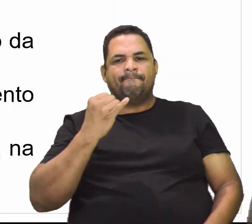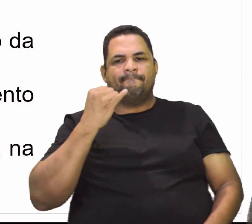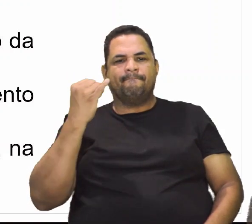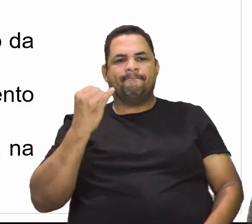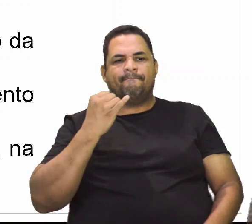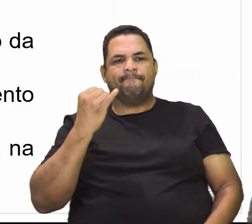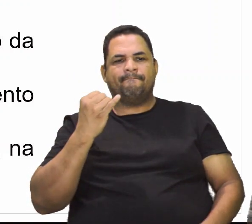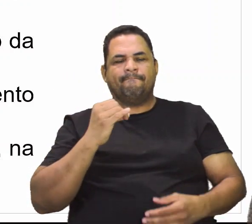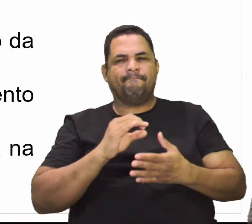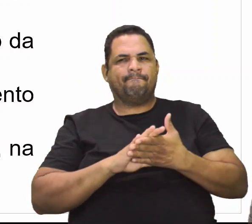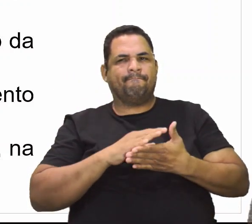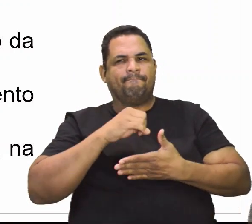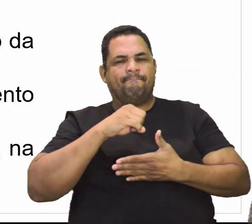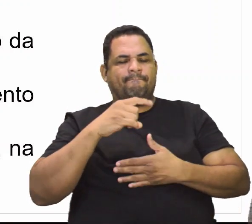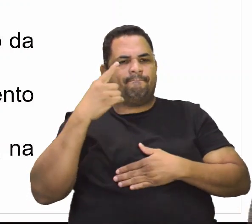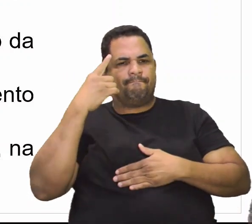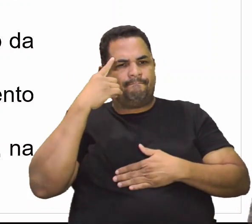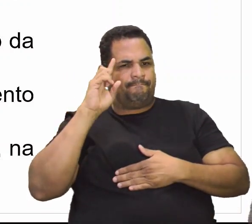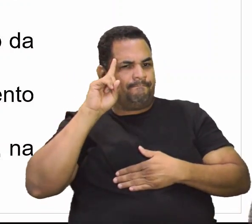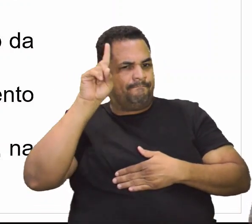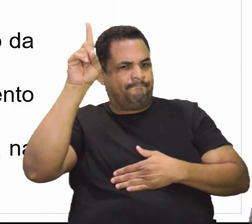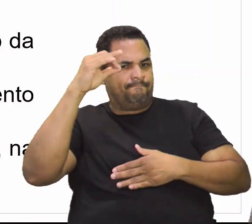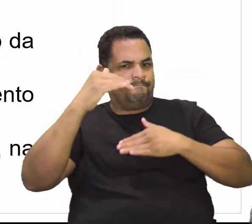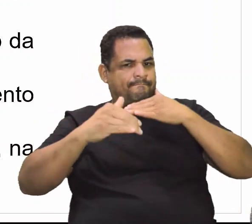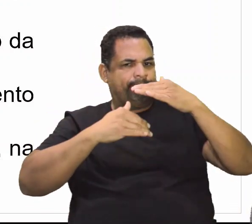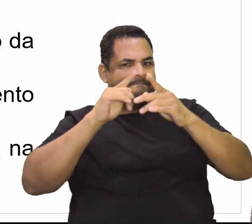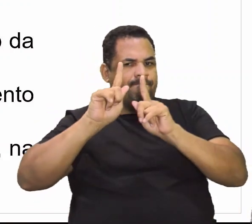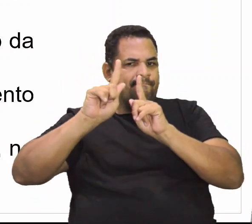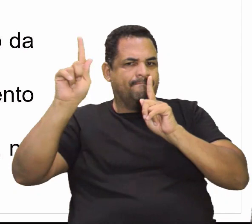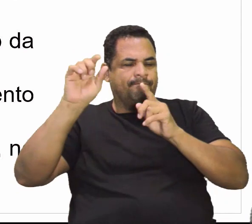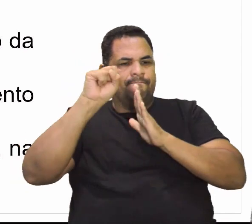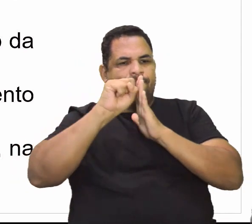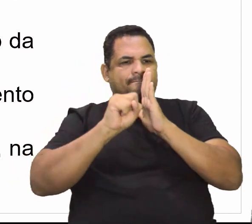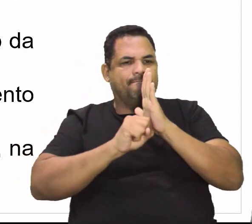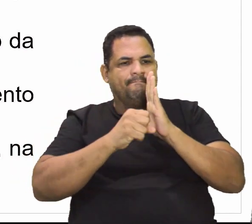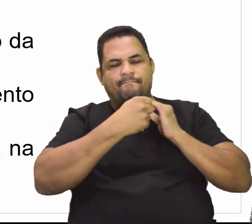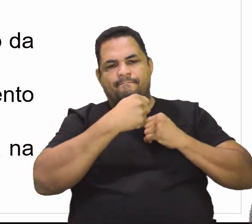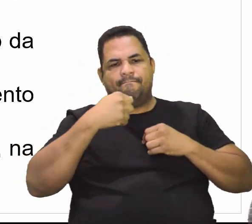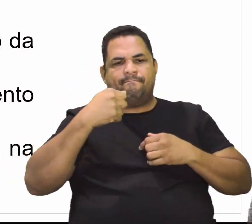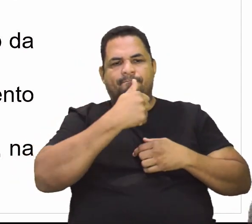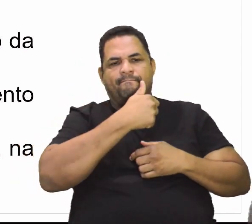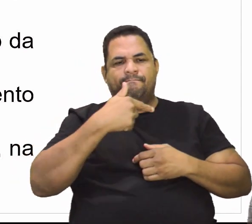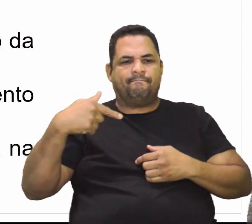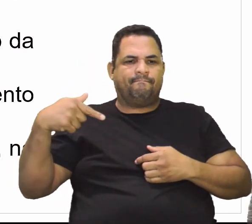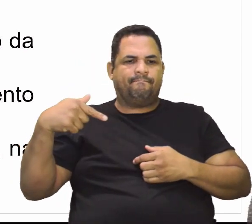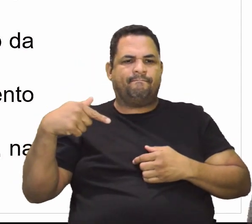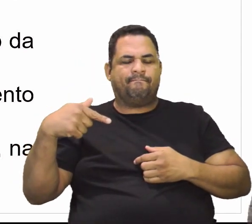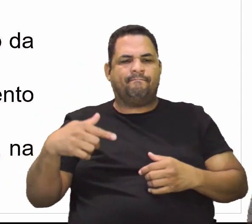atividade intelectual desenvolvida por Galileu Galilei no século XVII